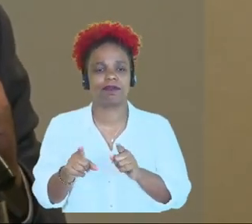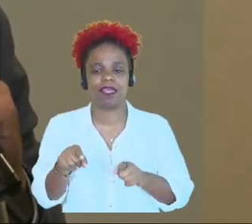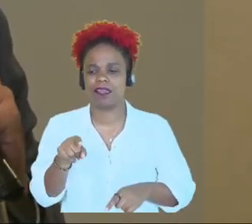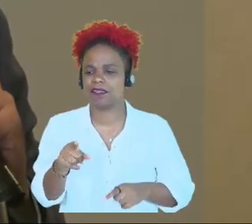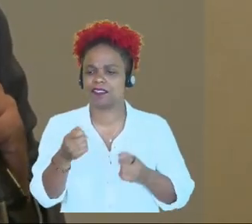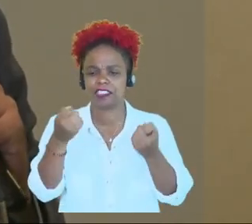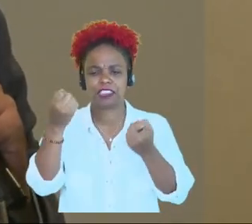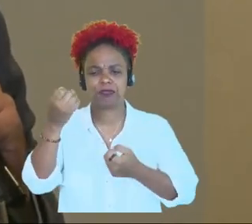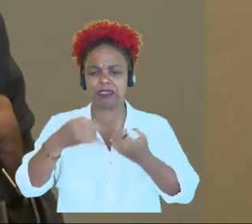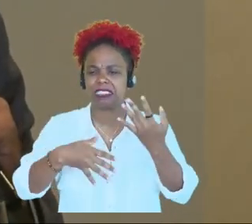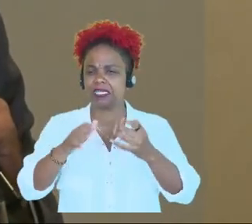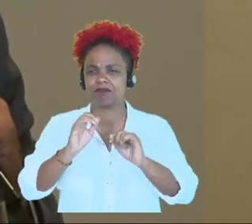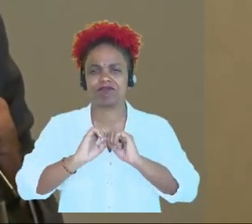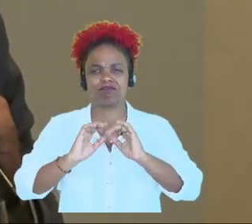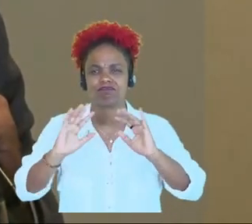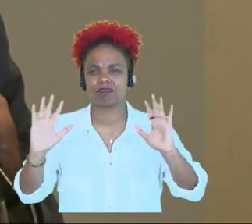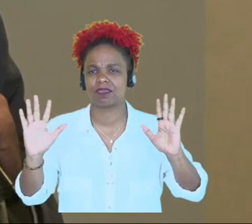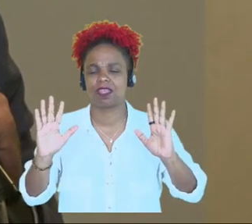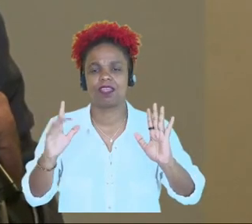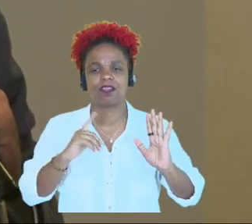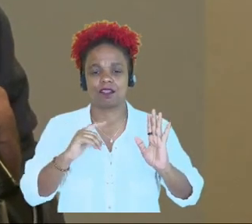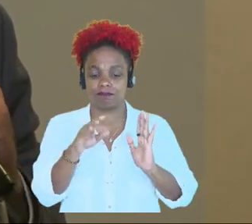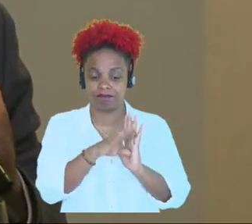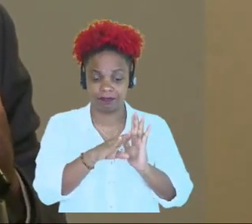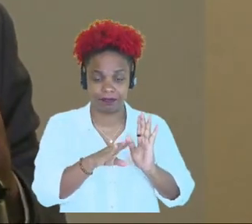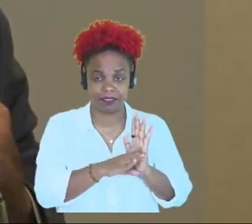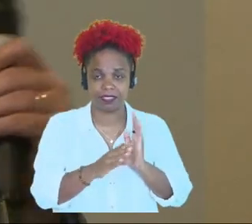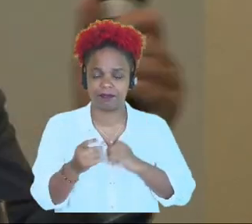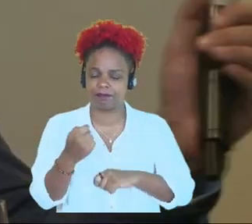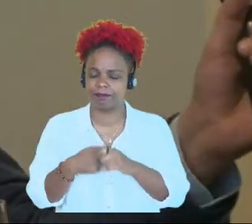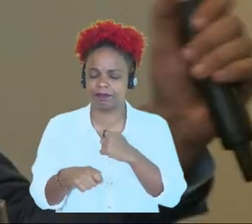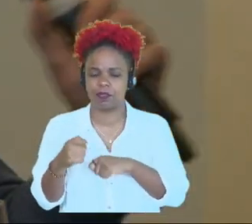clareza o que está acontecendo com a nossa agenda econômica.